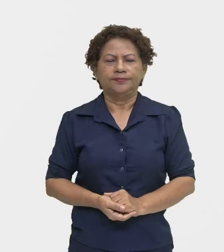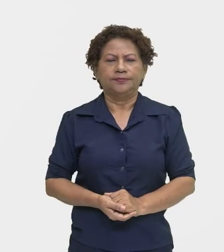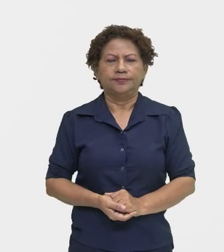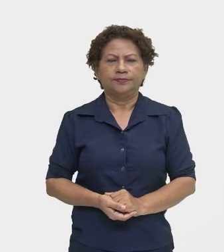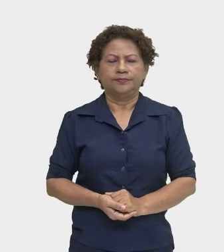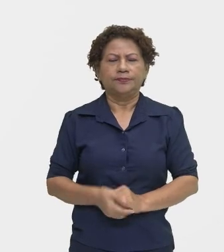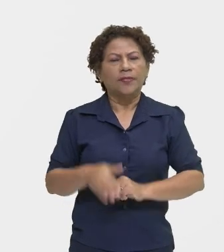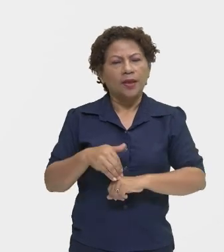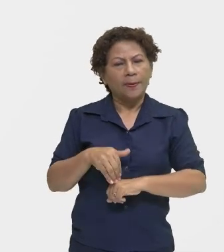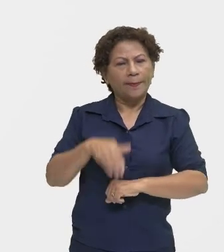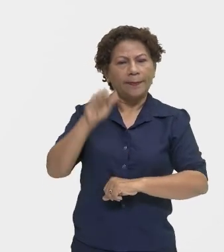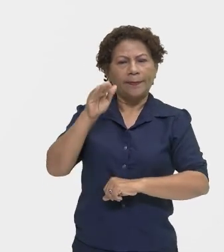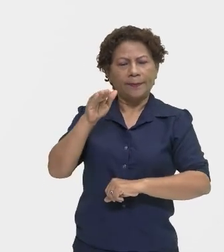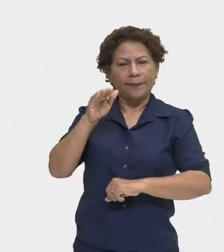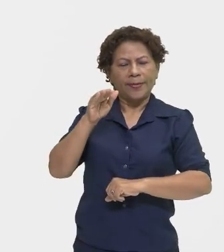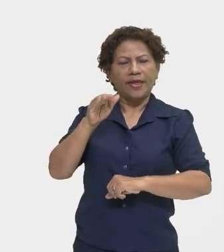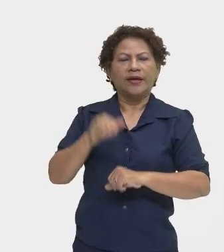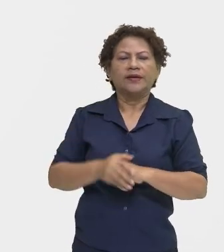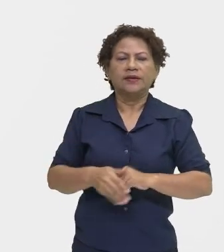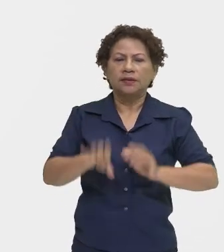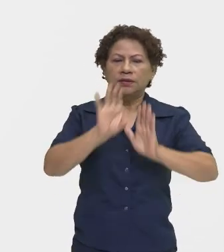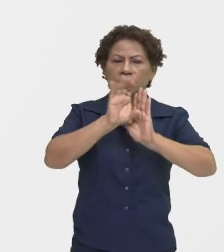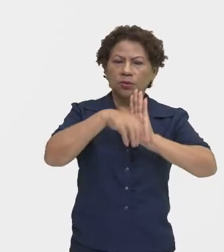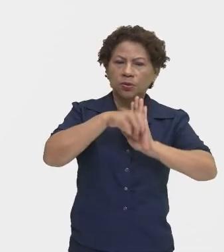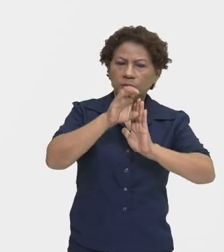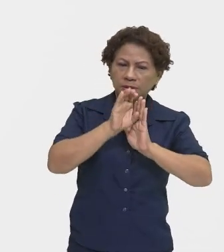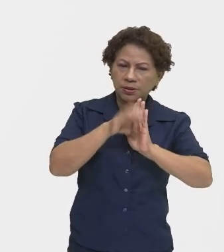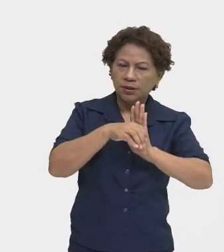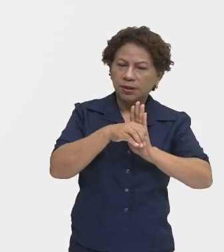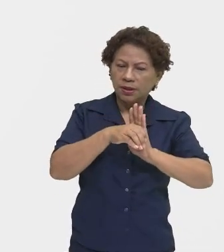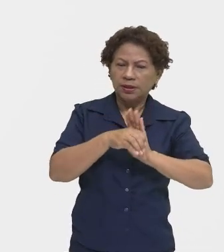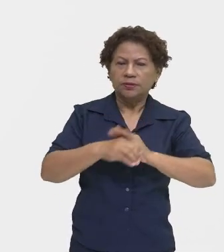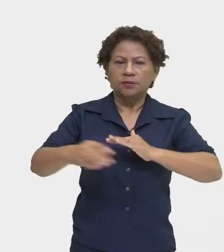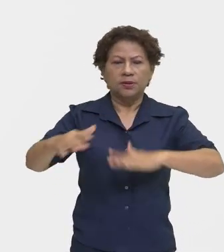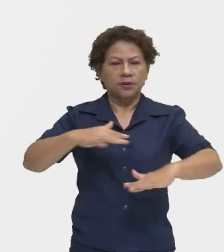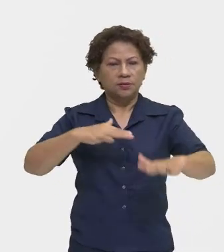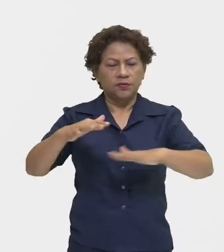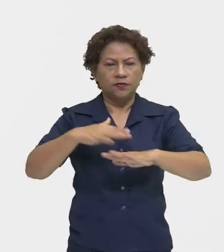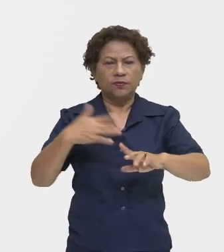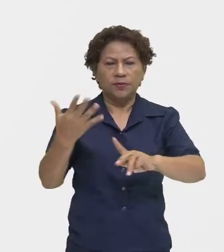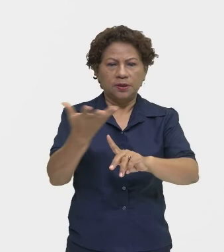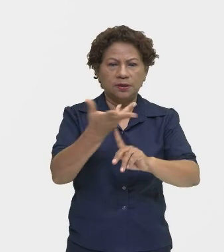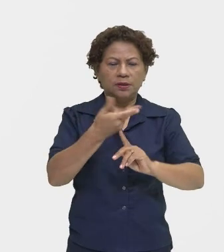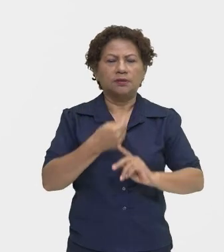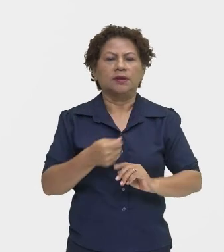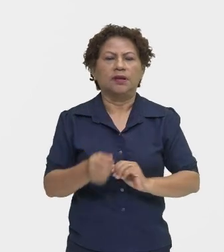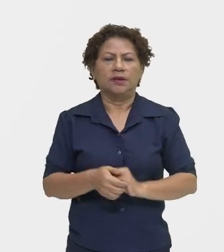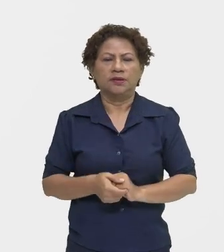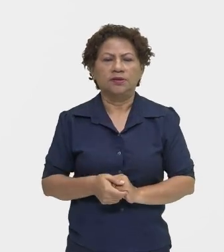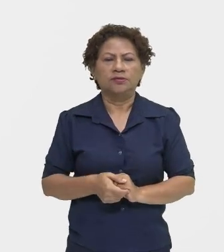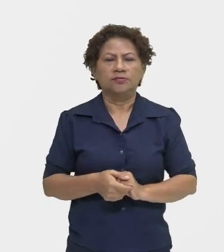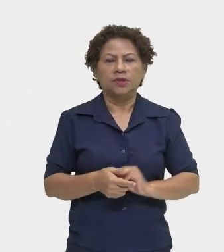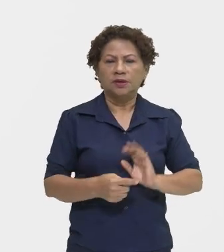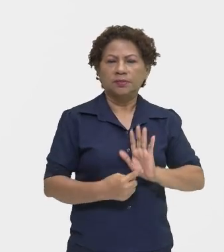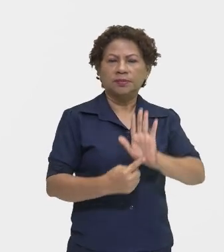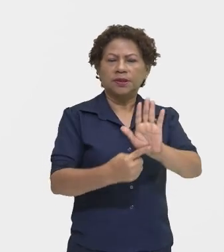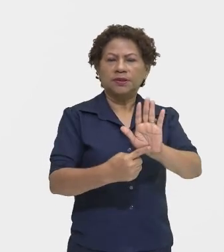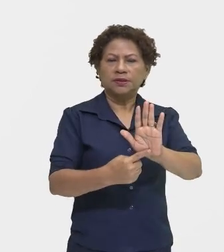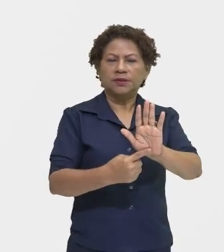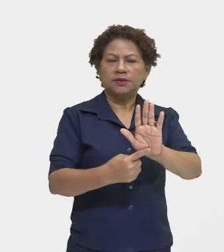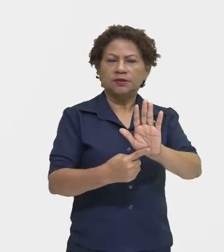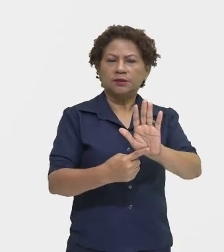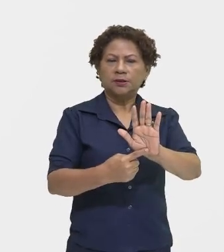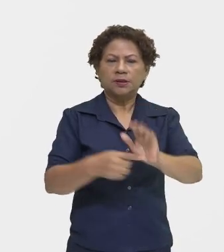mais um pouquinho sobre esse conceito desse movimento artístico, diz representação do